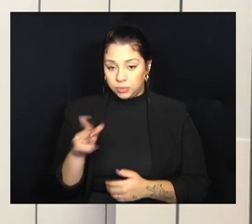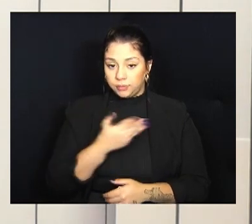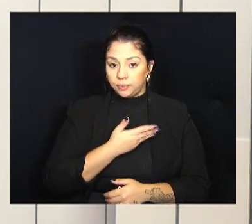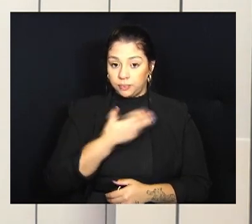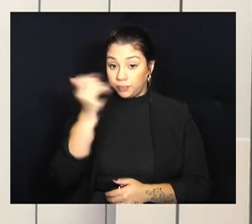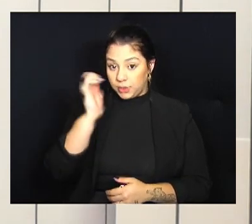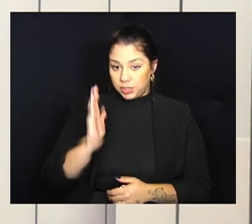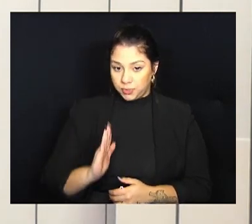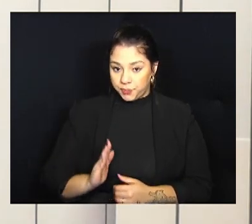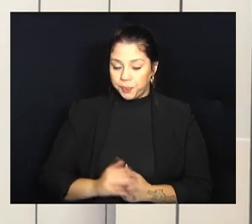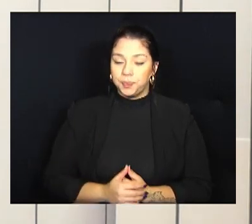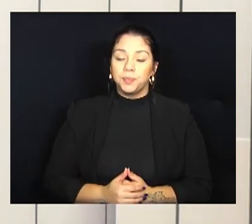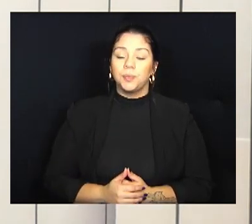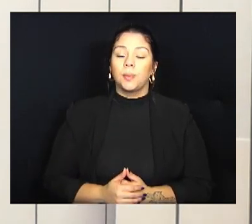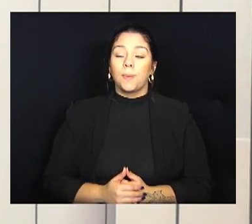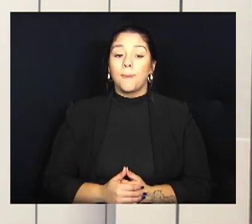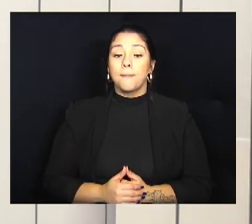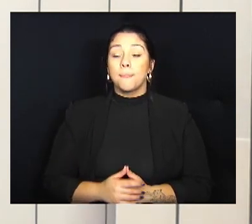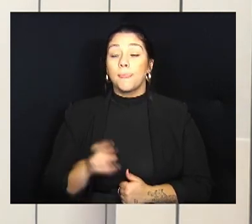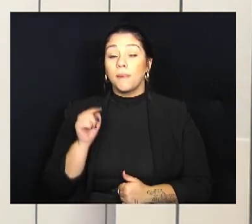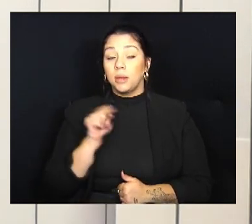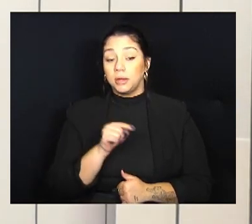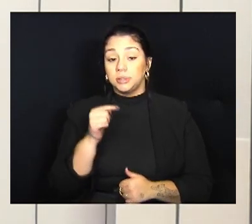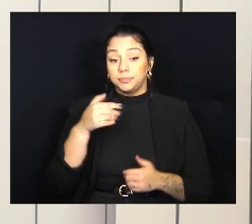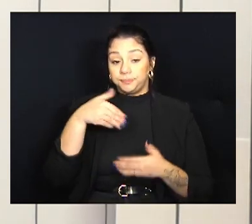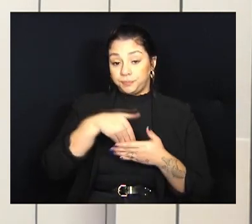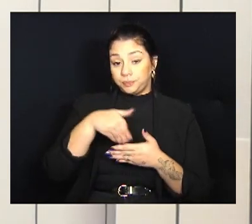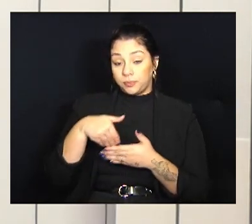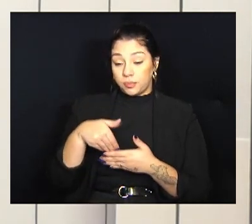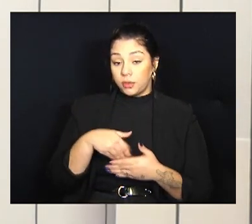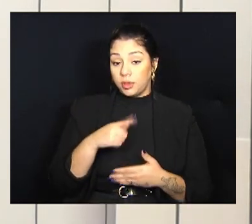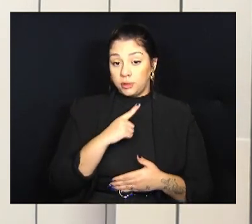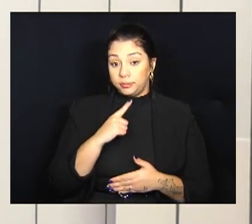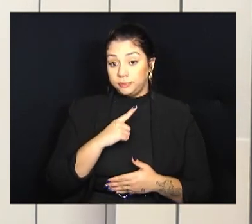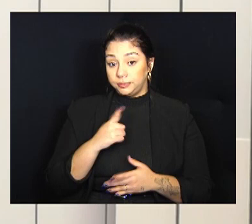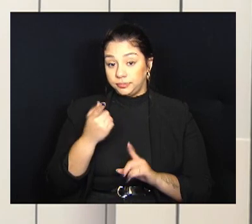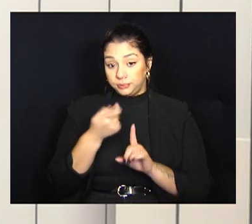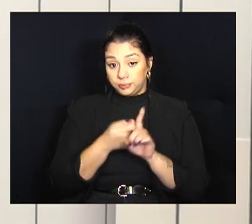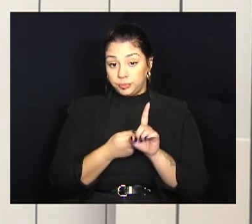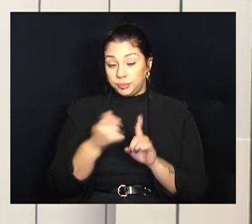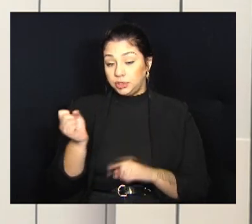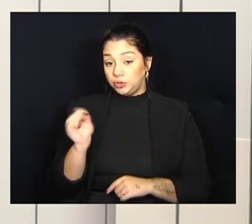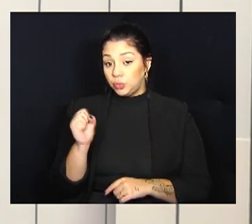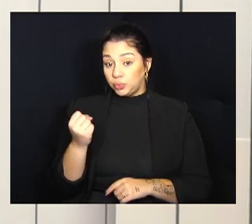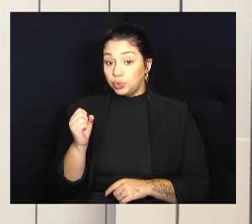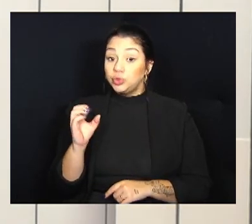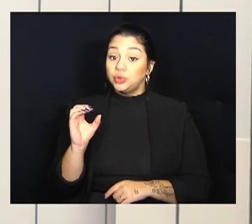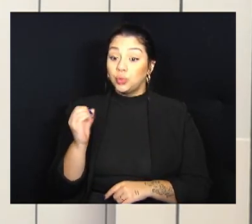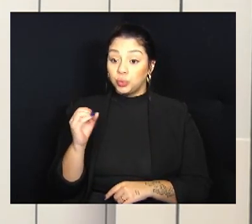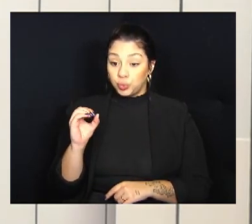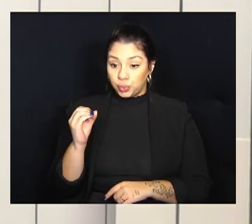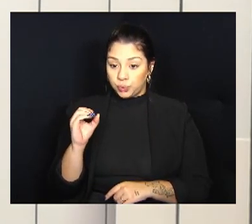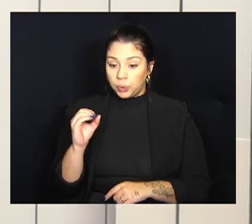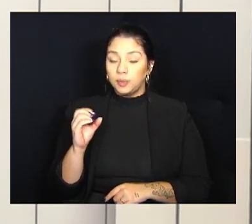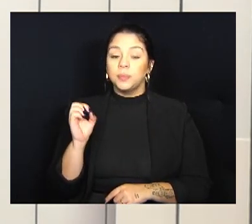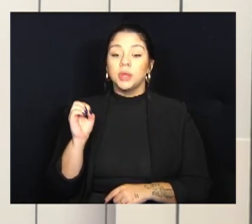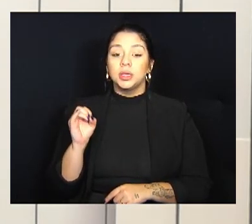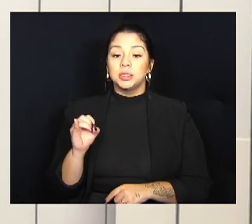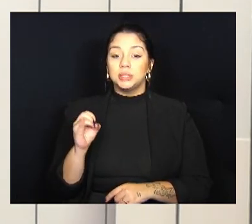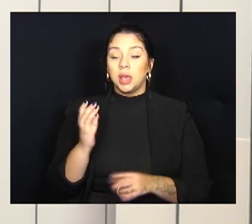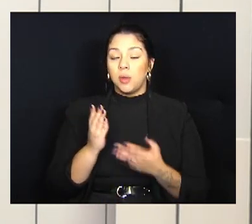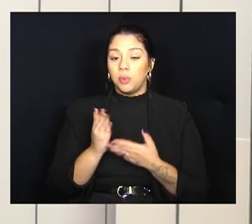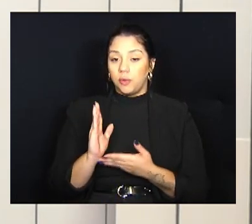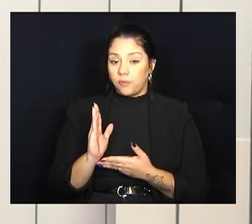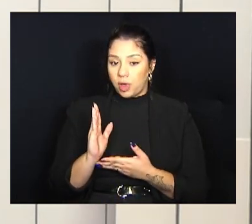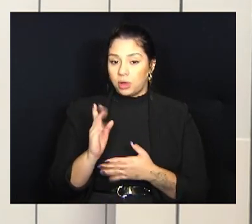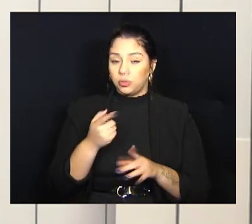Rodrigo Pacheco, essa votação deve acontecer por volta do mês de outubro. Sendo aprovado, digamos que em